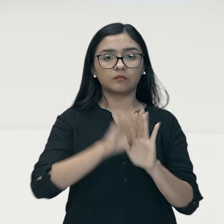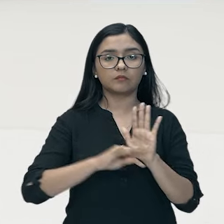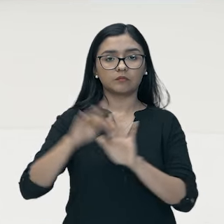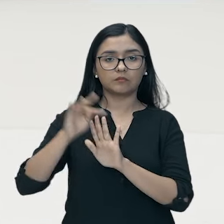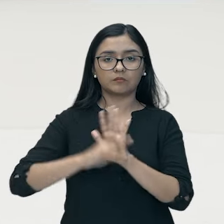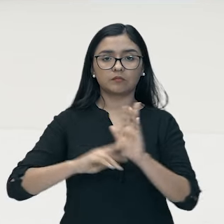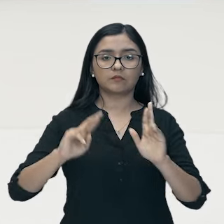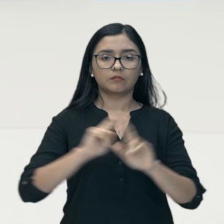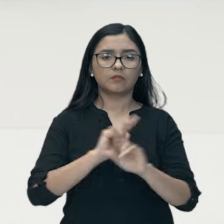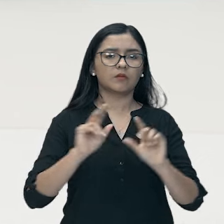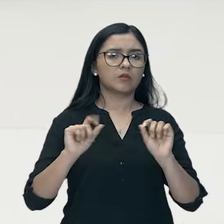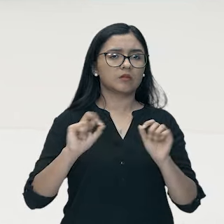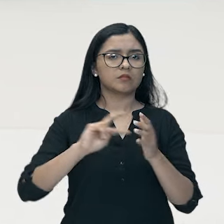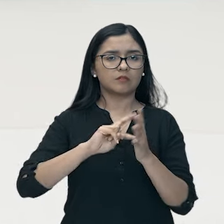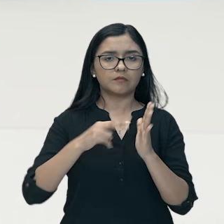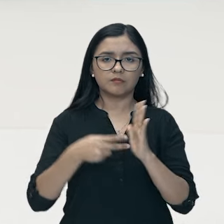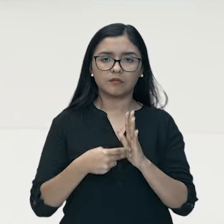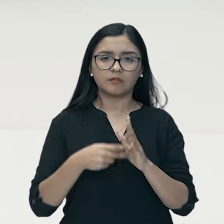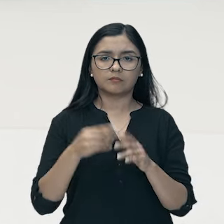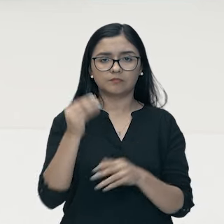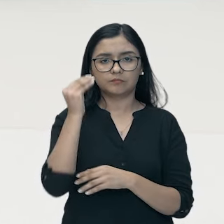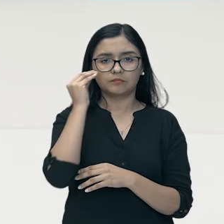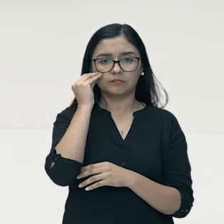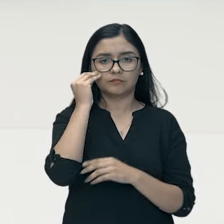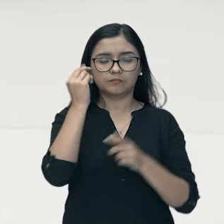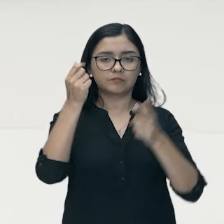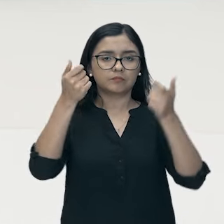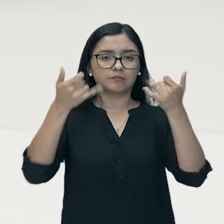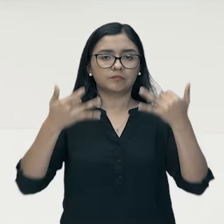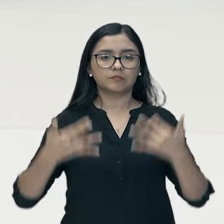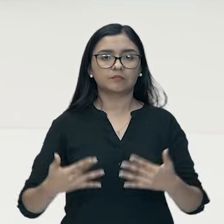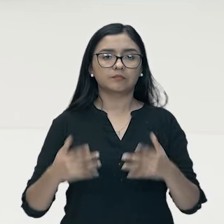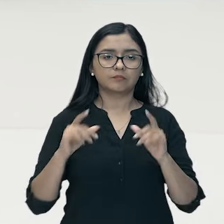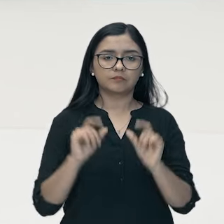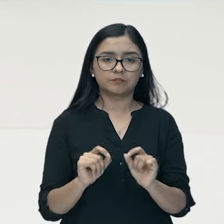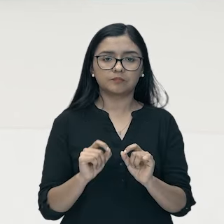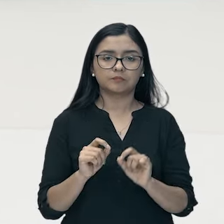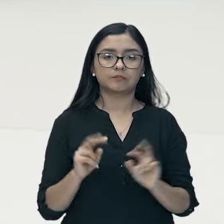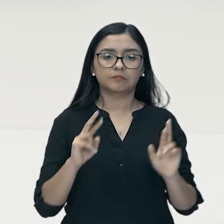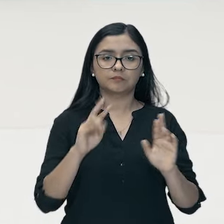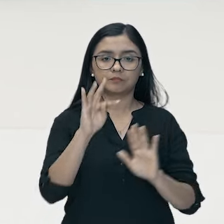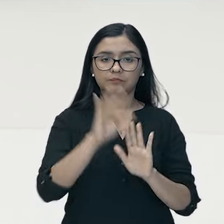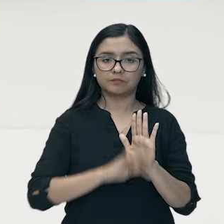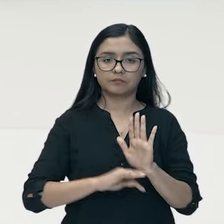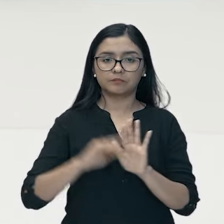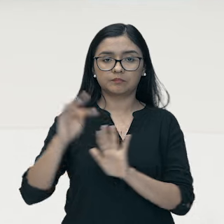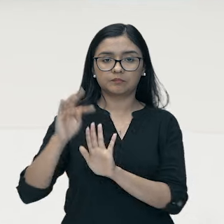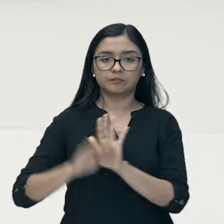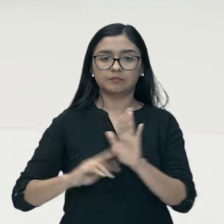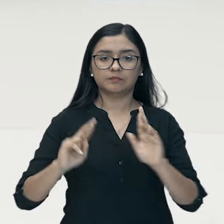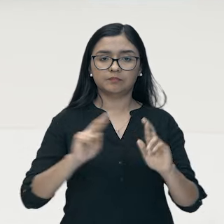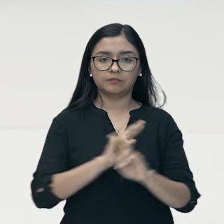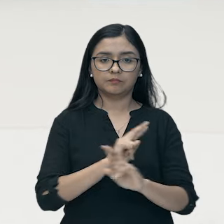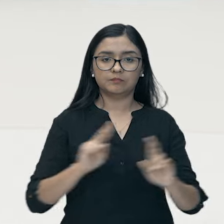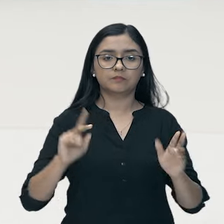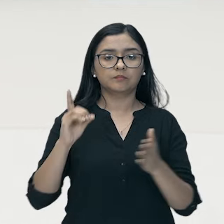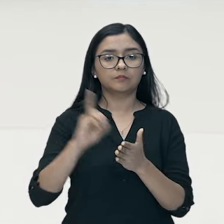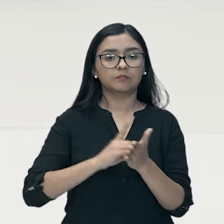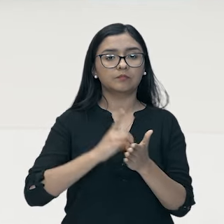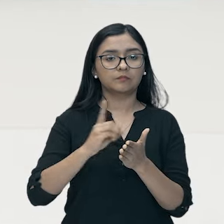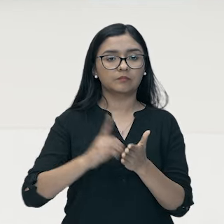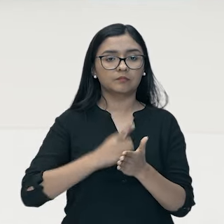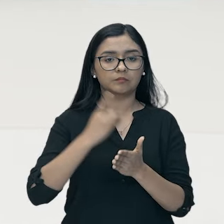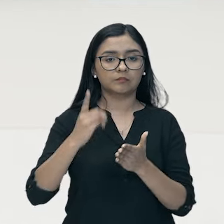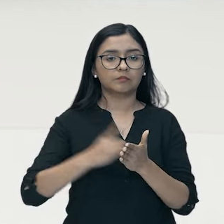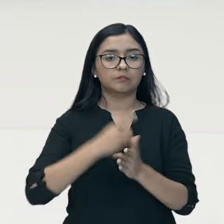quê professora Olha o que diz aqui intertextualidade segundo o Dicionário aulet é influência